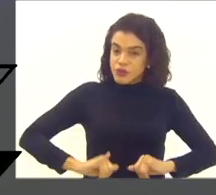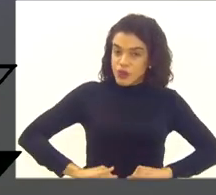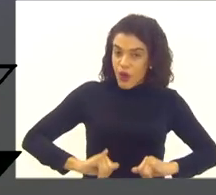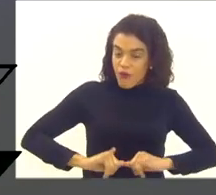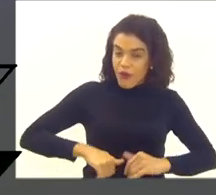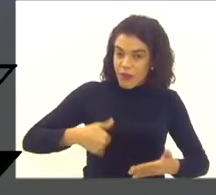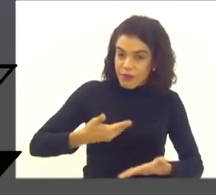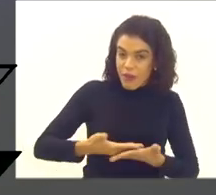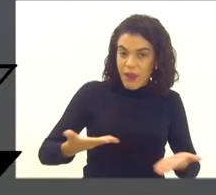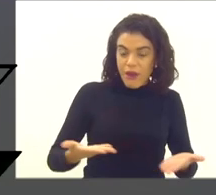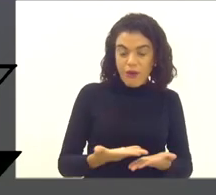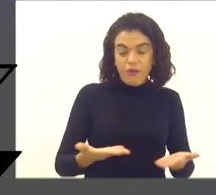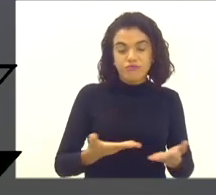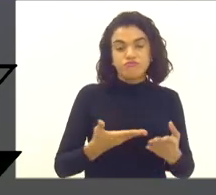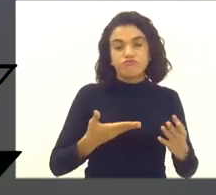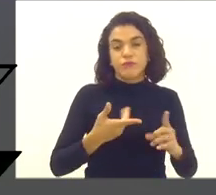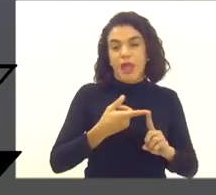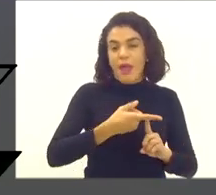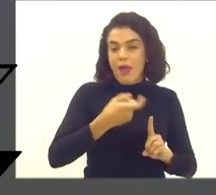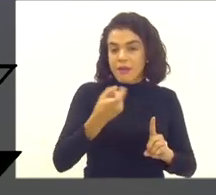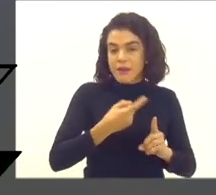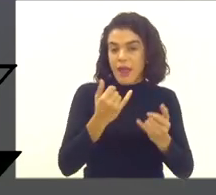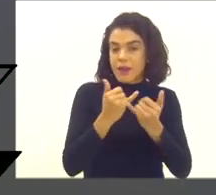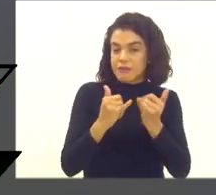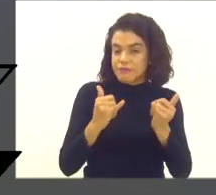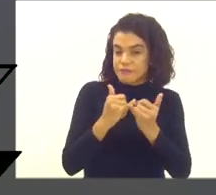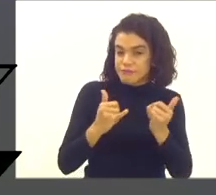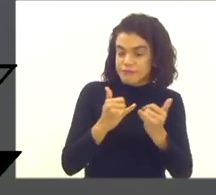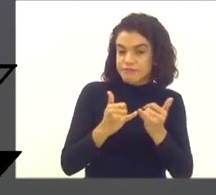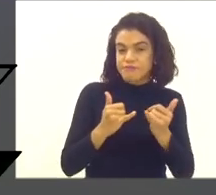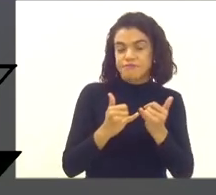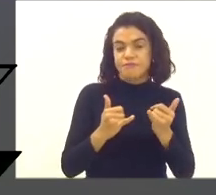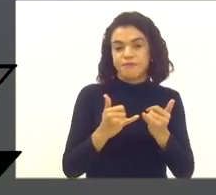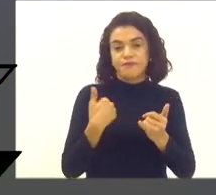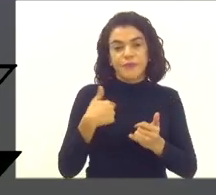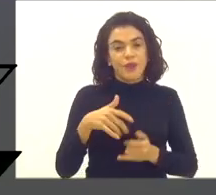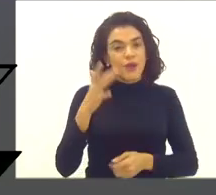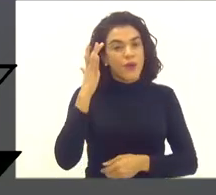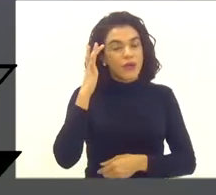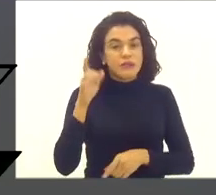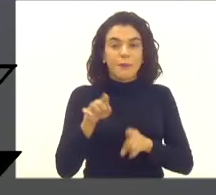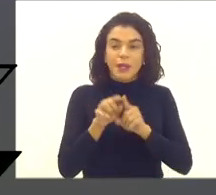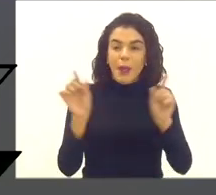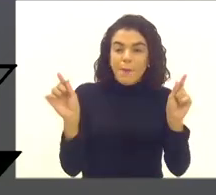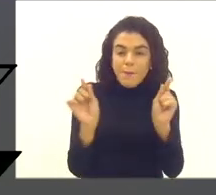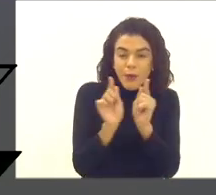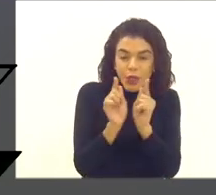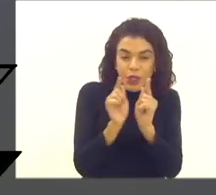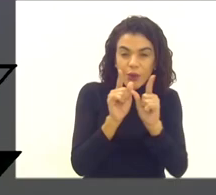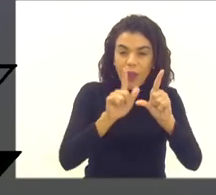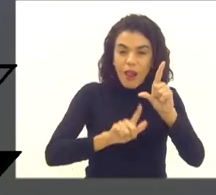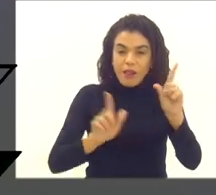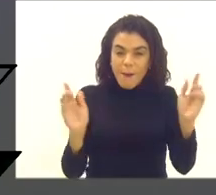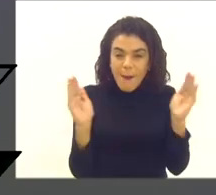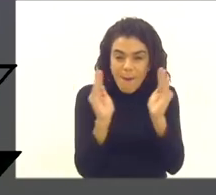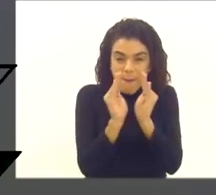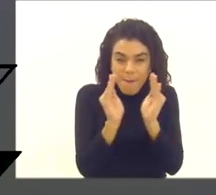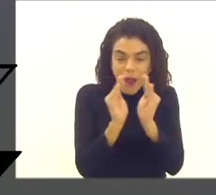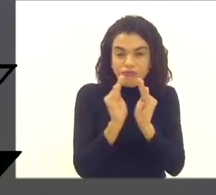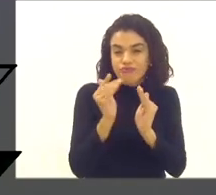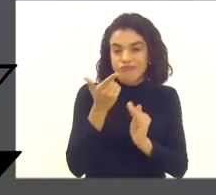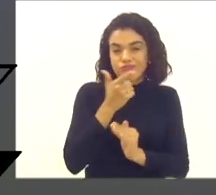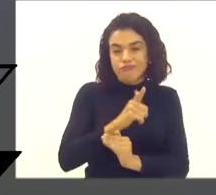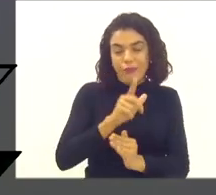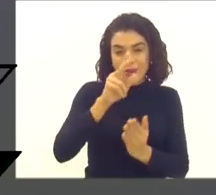ataques e milagres né Eu acho que os ataques é que ali tá muito pequenininho não dá para